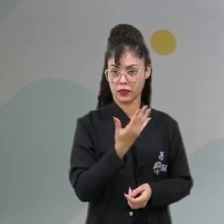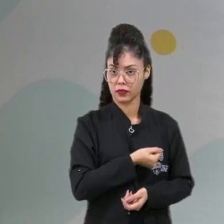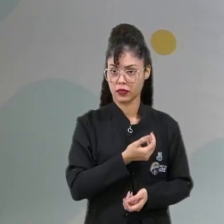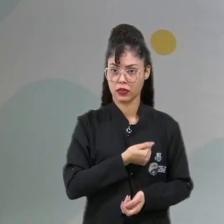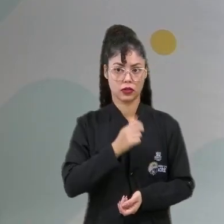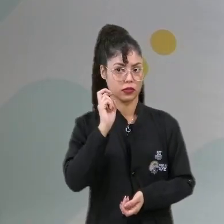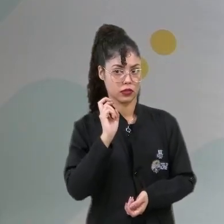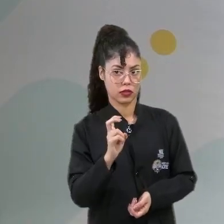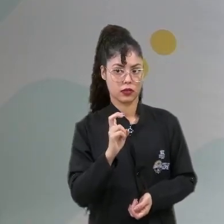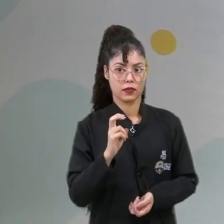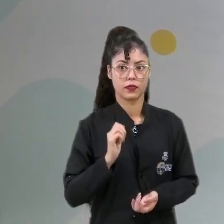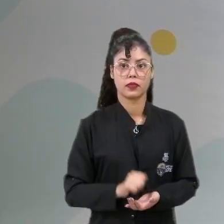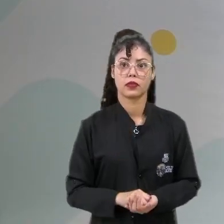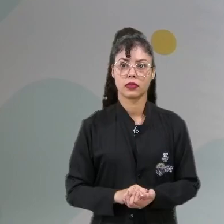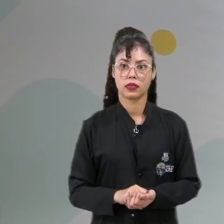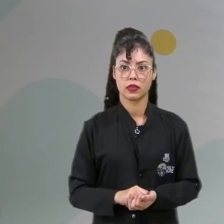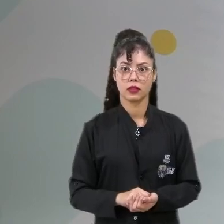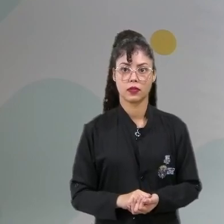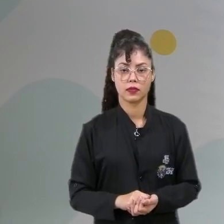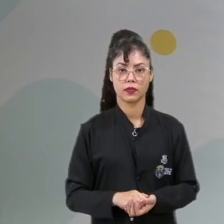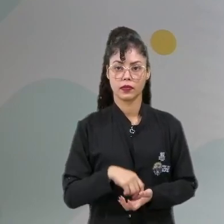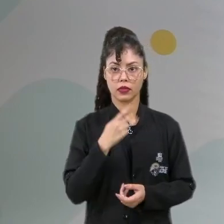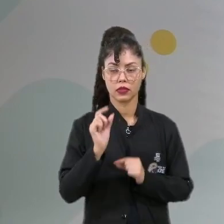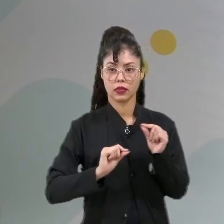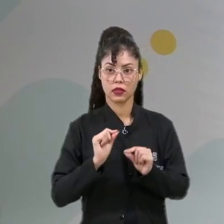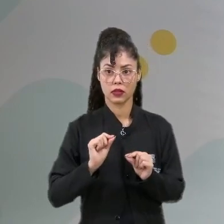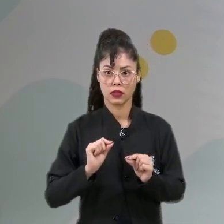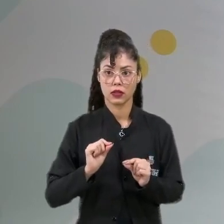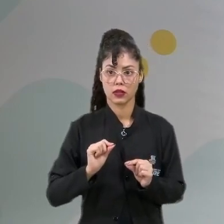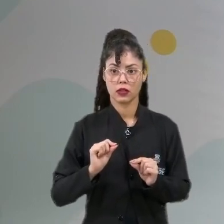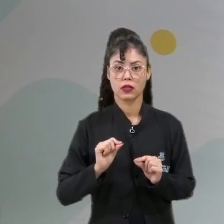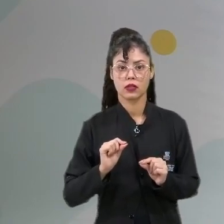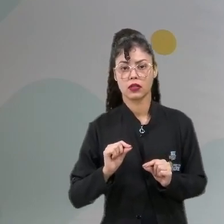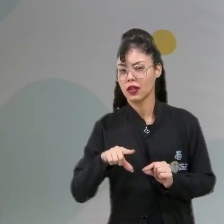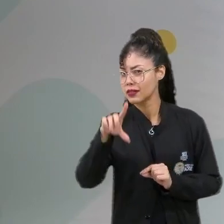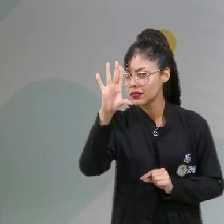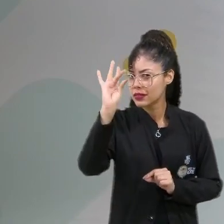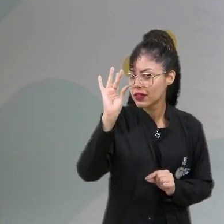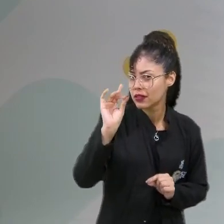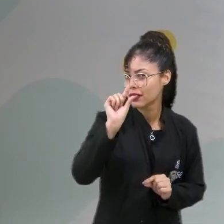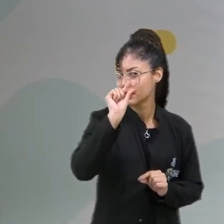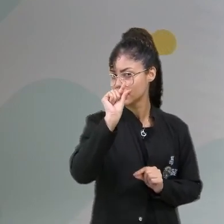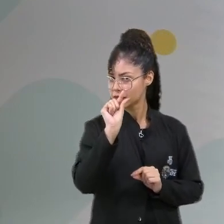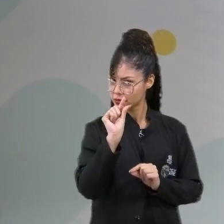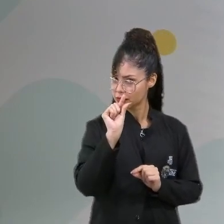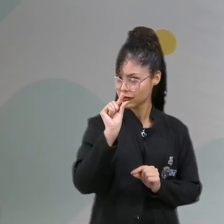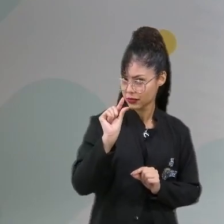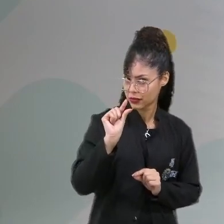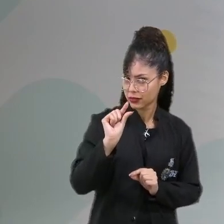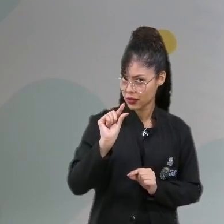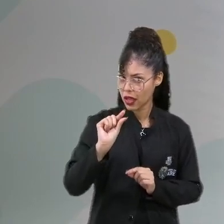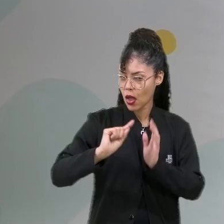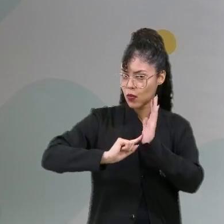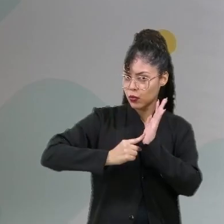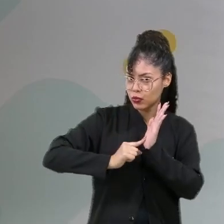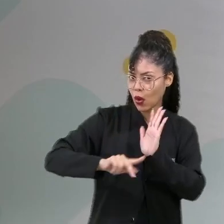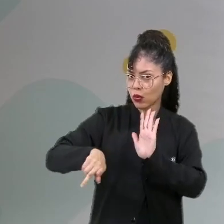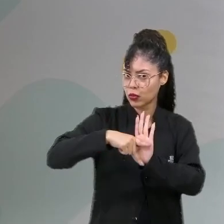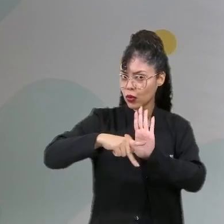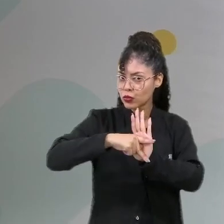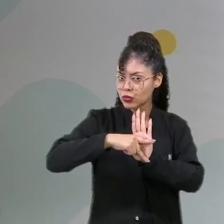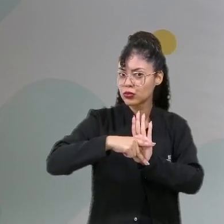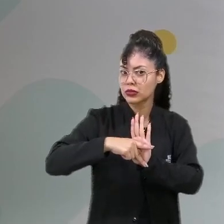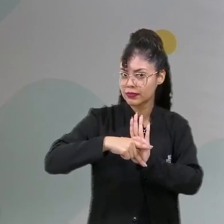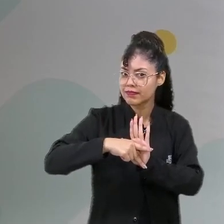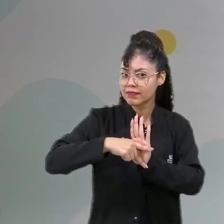nível 5, ela, vamos dizer assim, ela deixa margem para pequenos deslizes. Esses deslizes têm que ser pontuais.